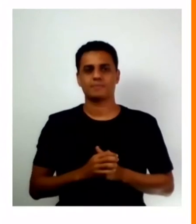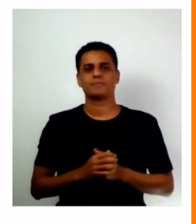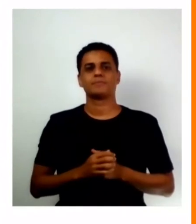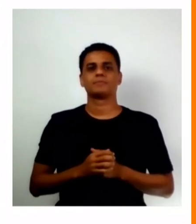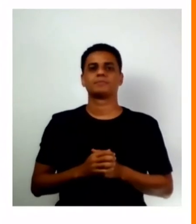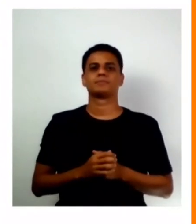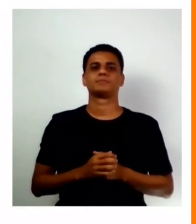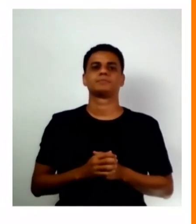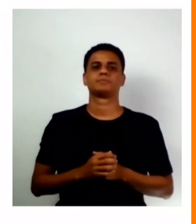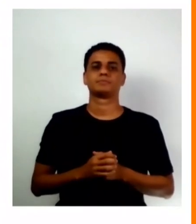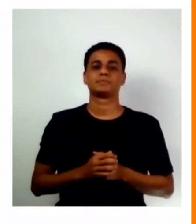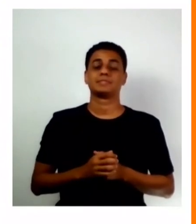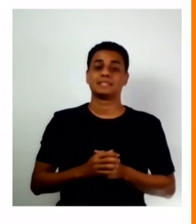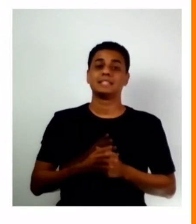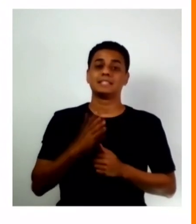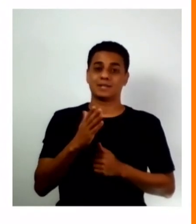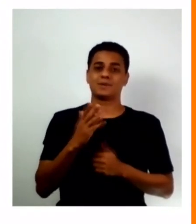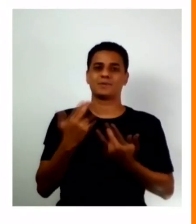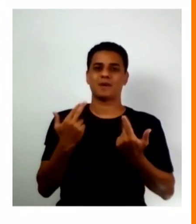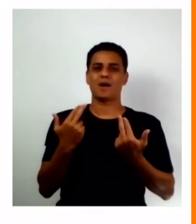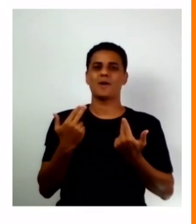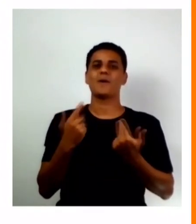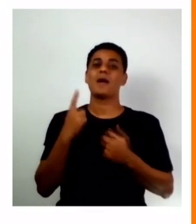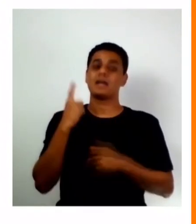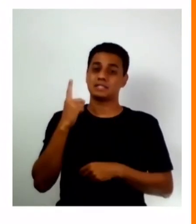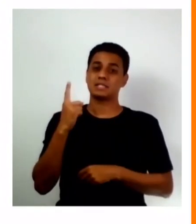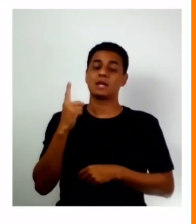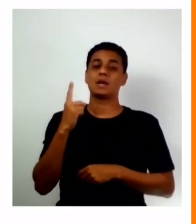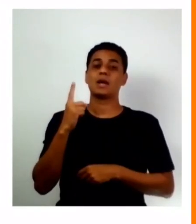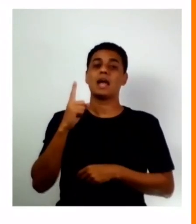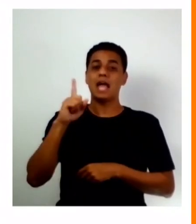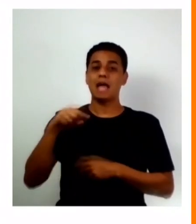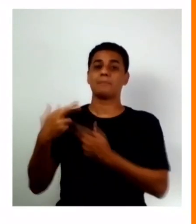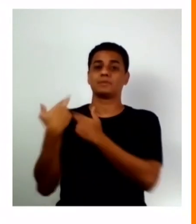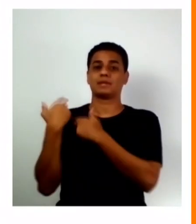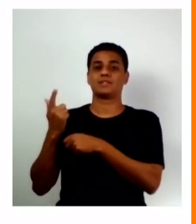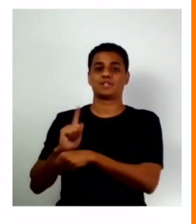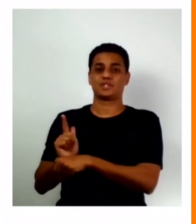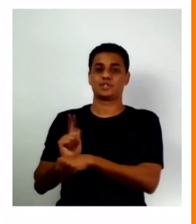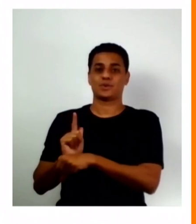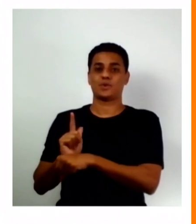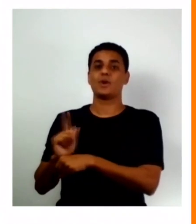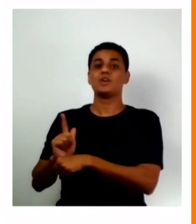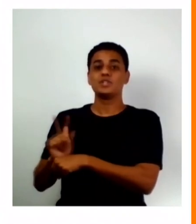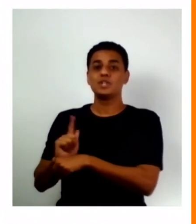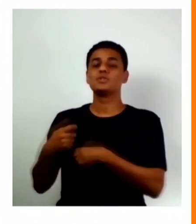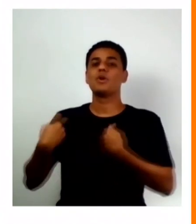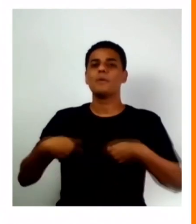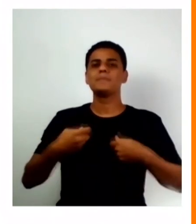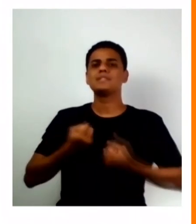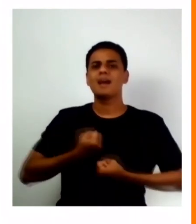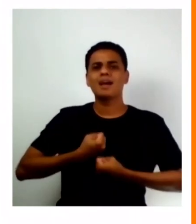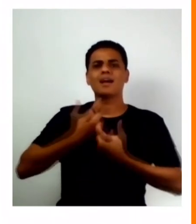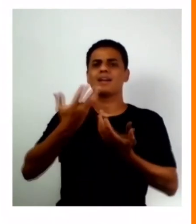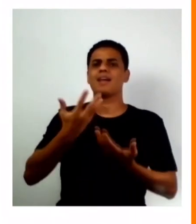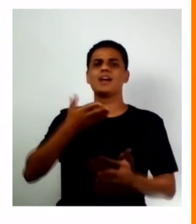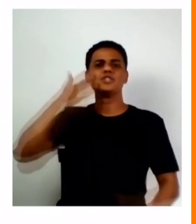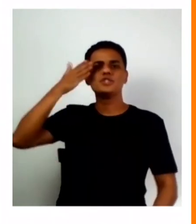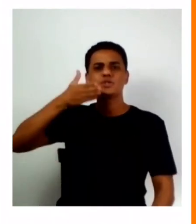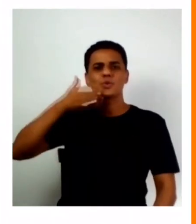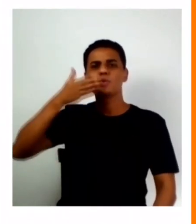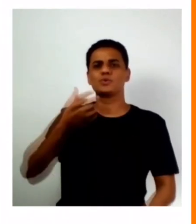respondendo a pergunta anterior, aqui seria uma função do gestor, o gestor tem que criar um relato, tem que criar um discurso,